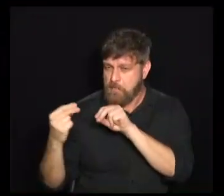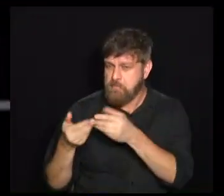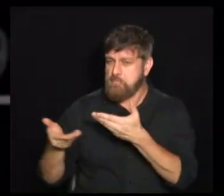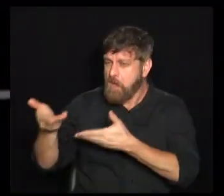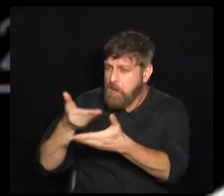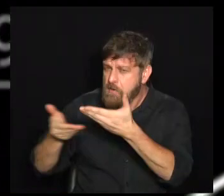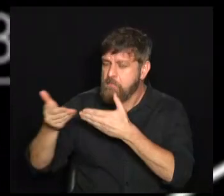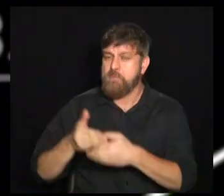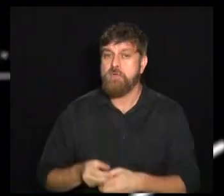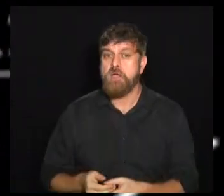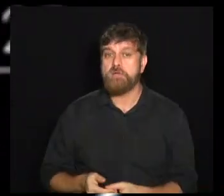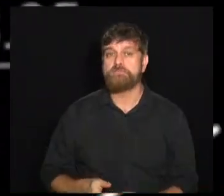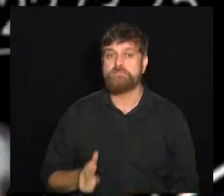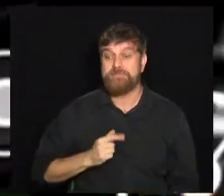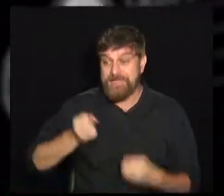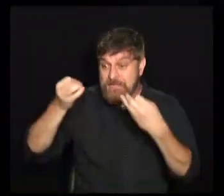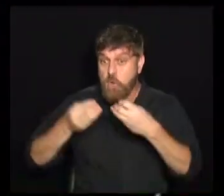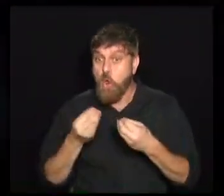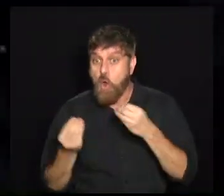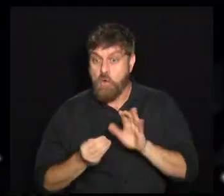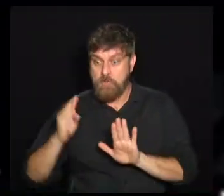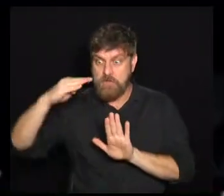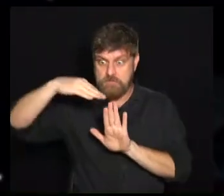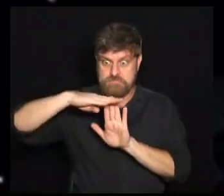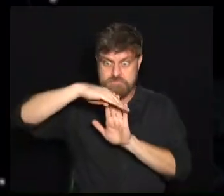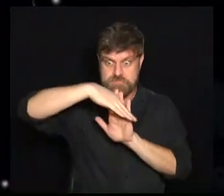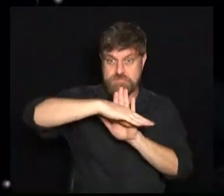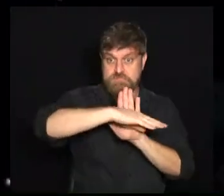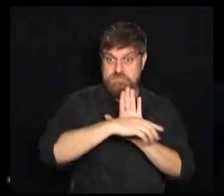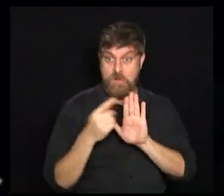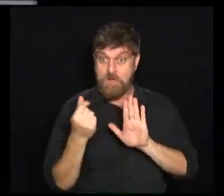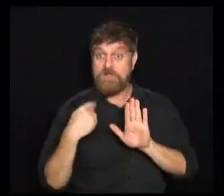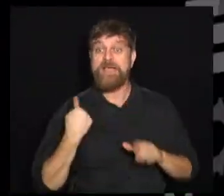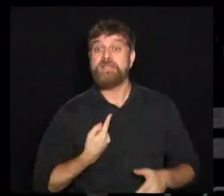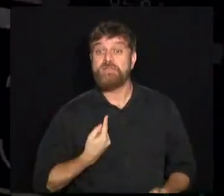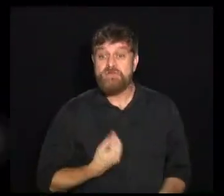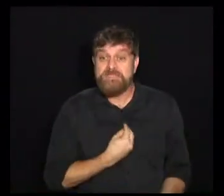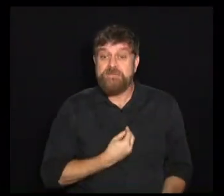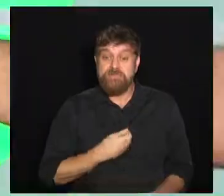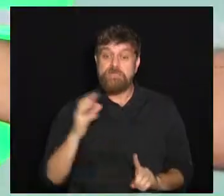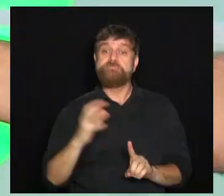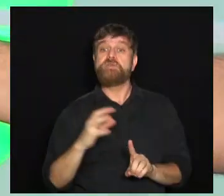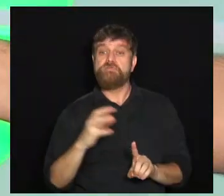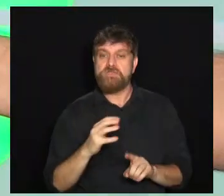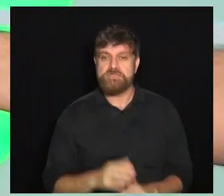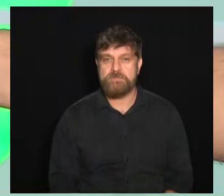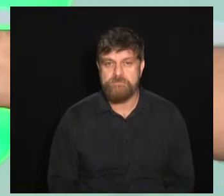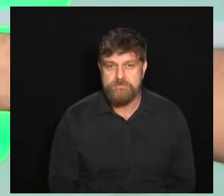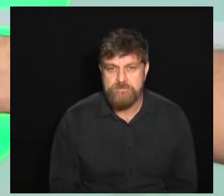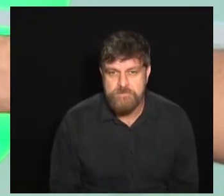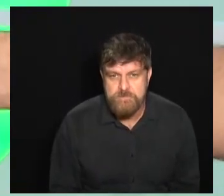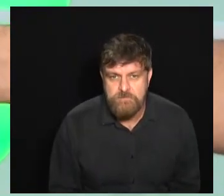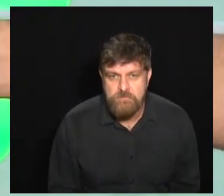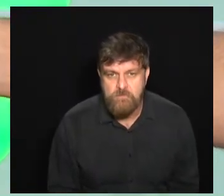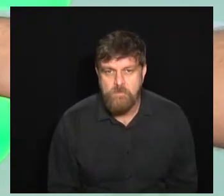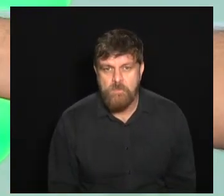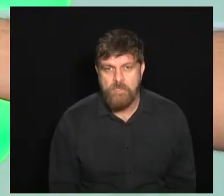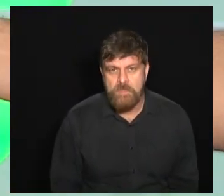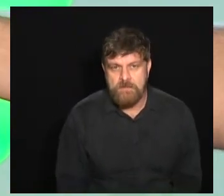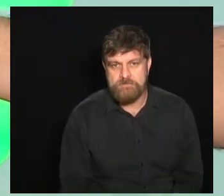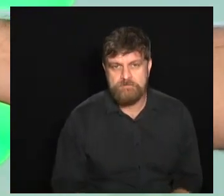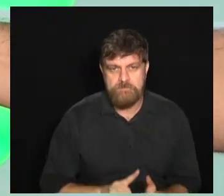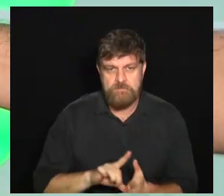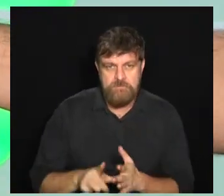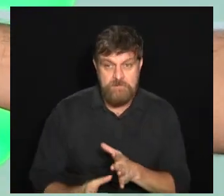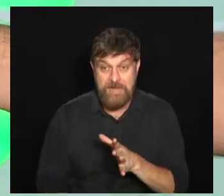as oscilações da bolsa interferem diretamente no nosso dia a dia. Confere aí. Depois que a Organização Mundial da Saúde